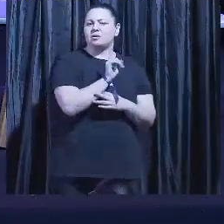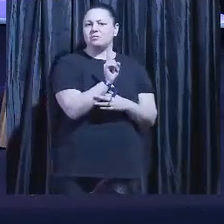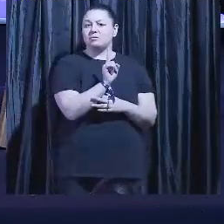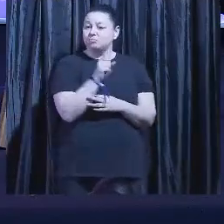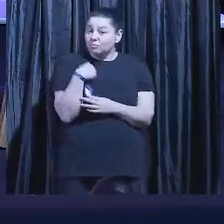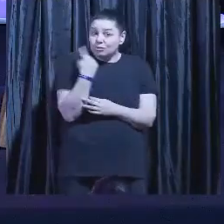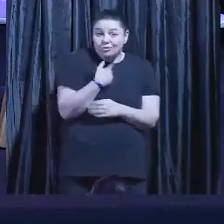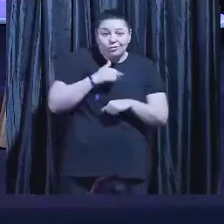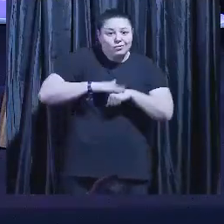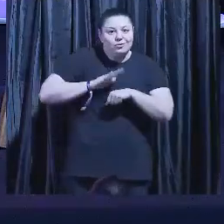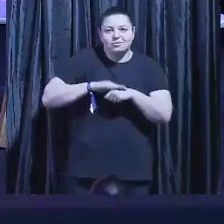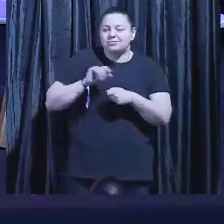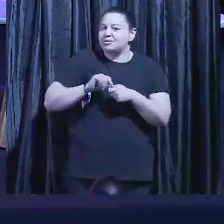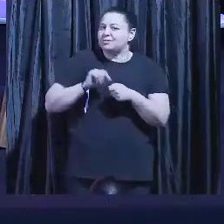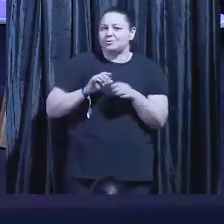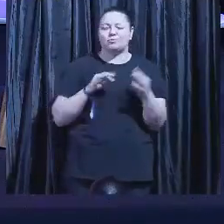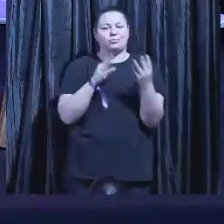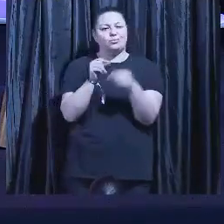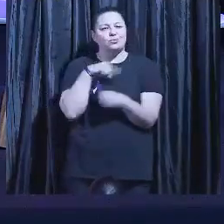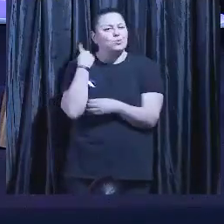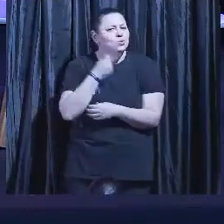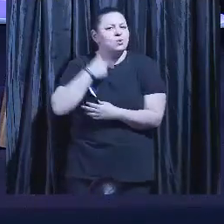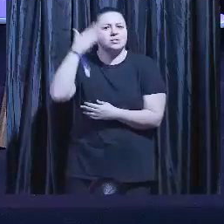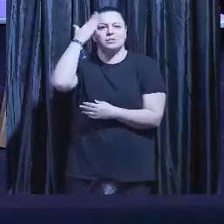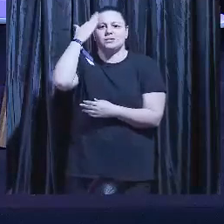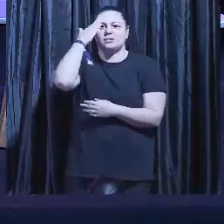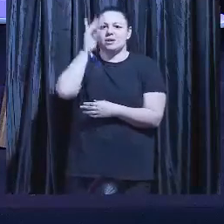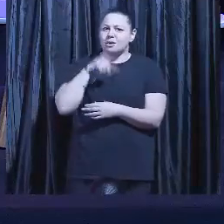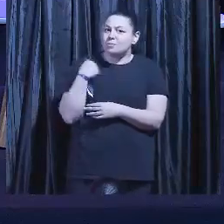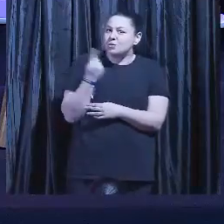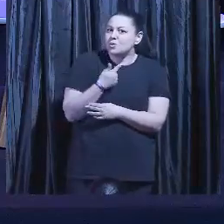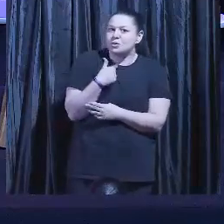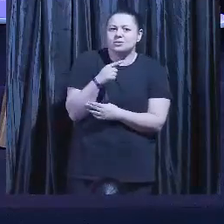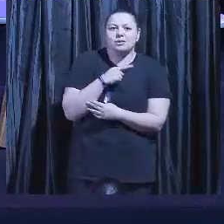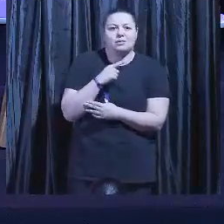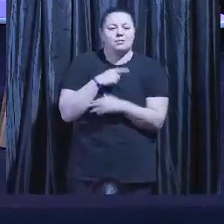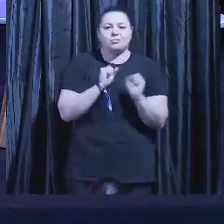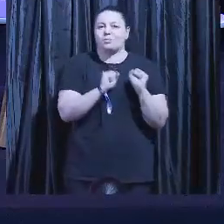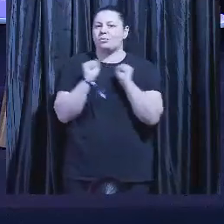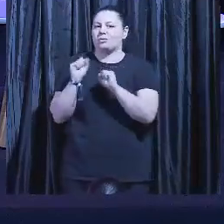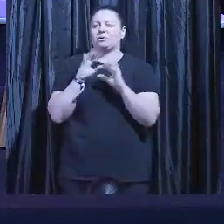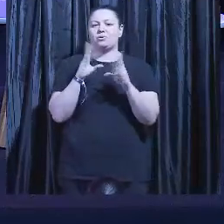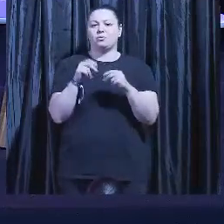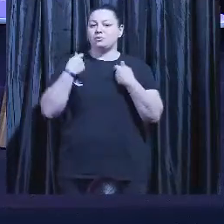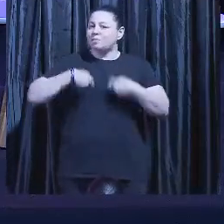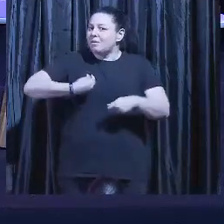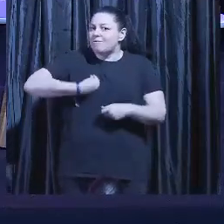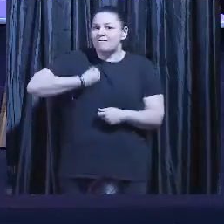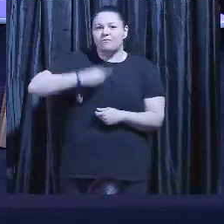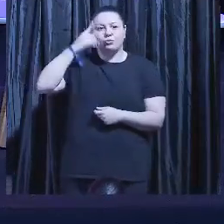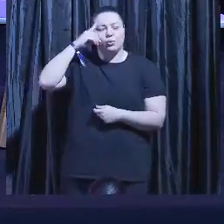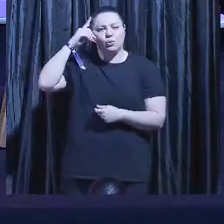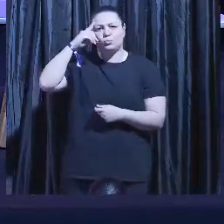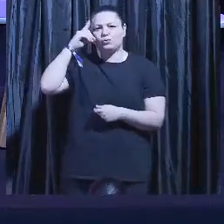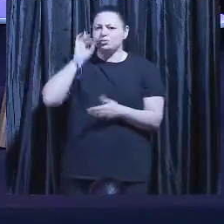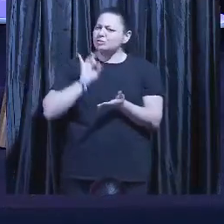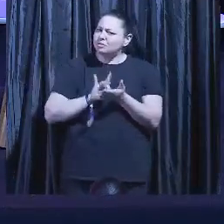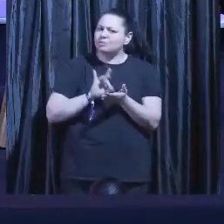faz o rolê, sabe? É a gente que sabe, é a gente que tem o poder nas nossas mãos e a gente precisa viver isso todos os dias, de